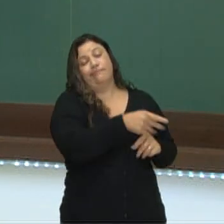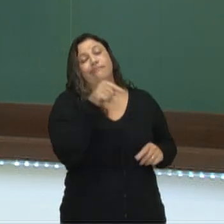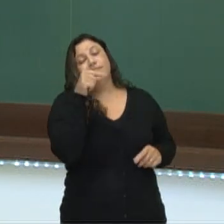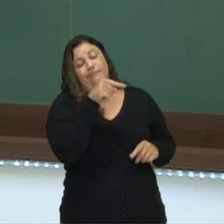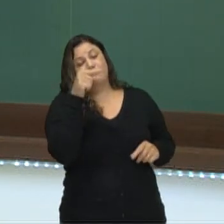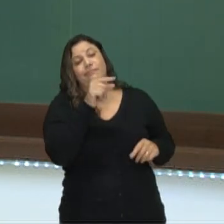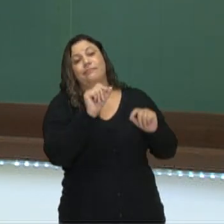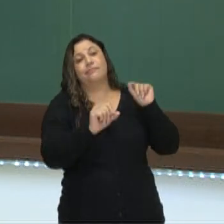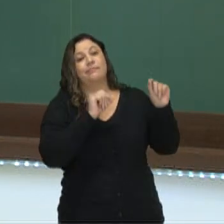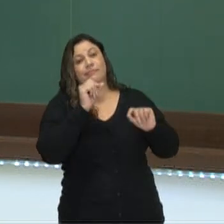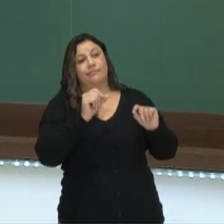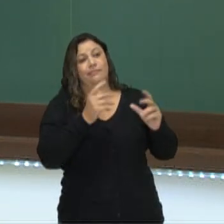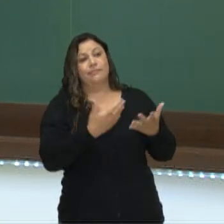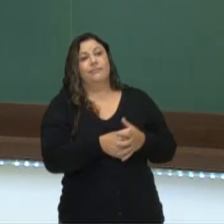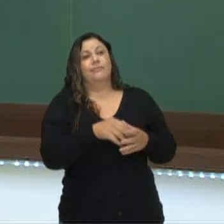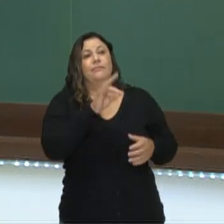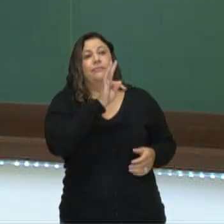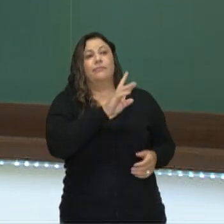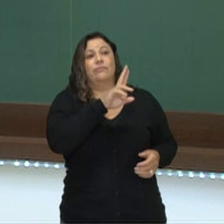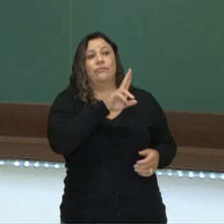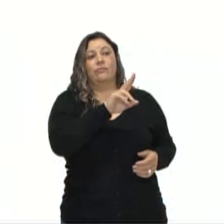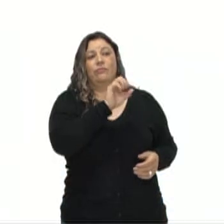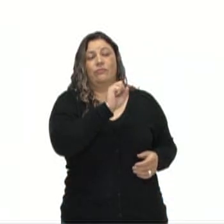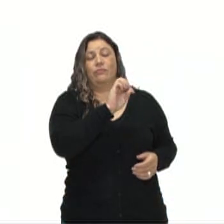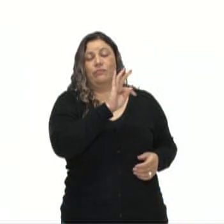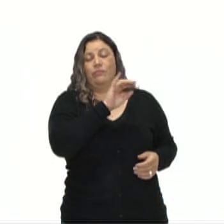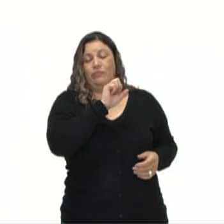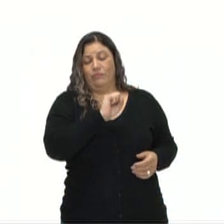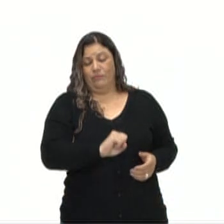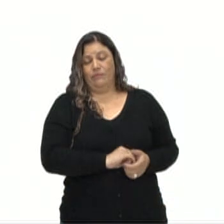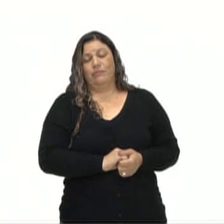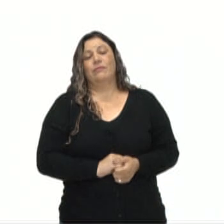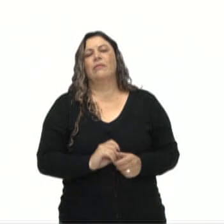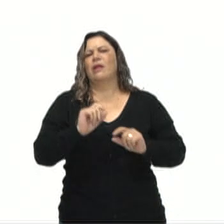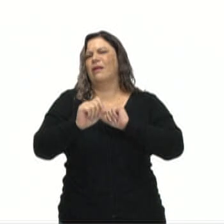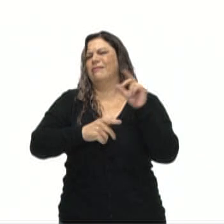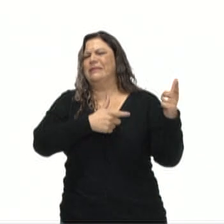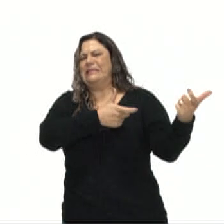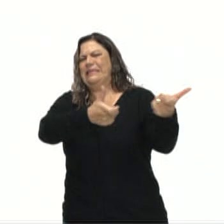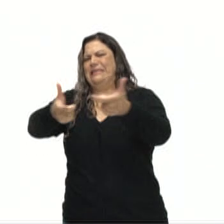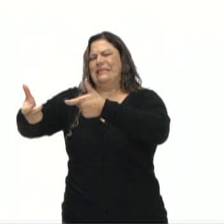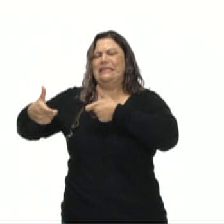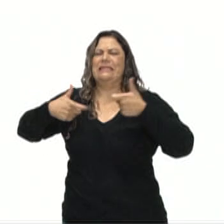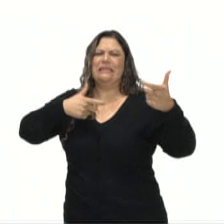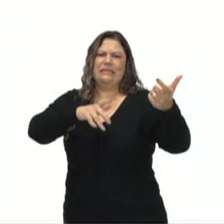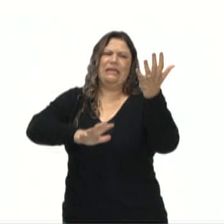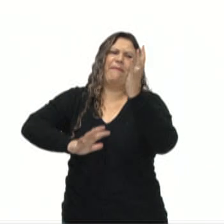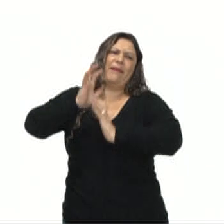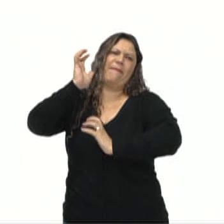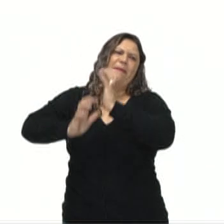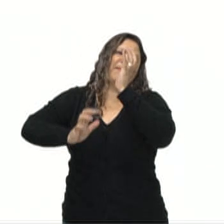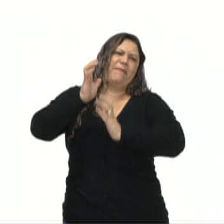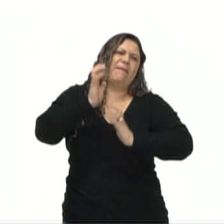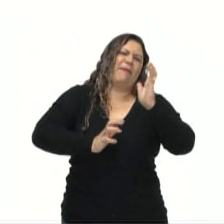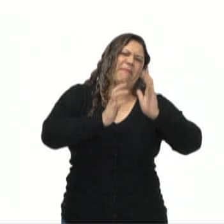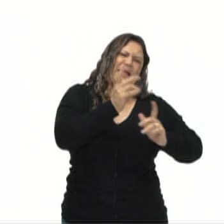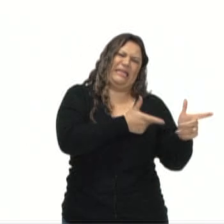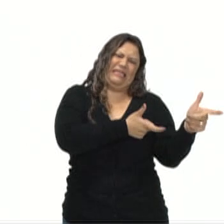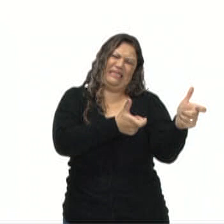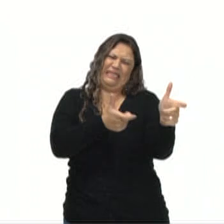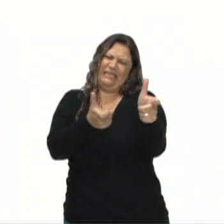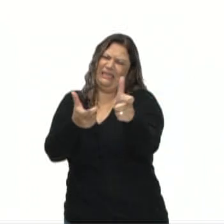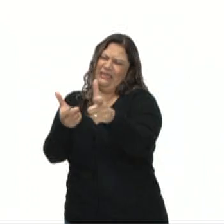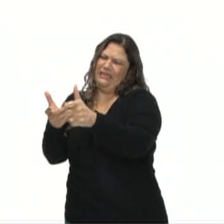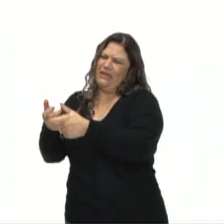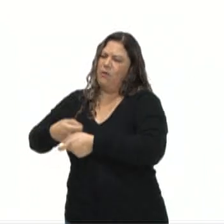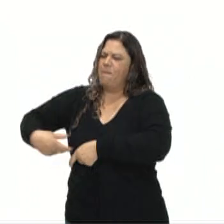um conflito terrível. Olha só, um genocídio aconteceu. Armas foram distribuídas,